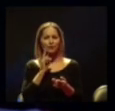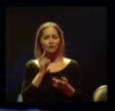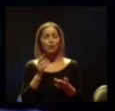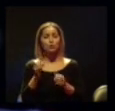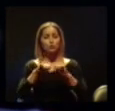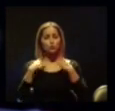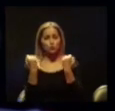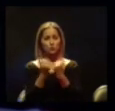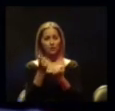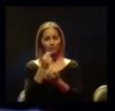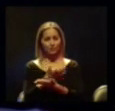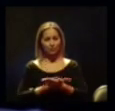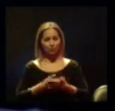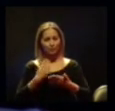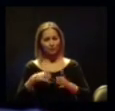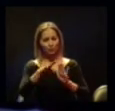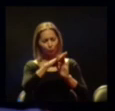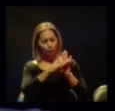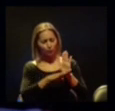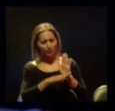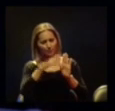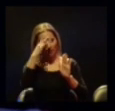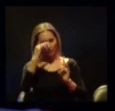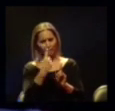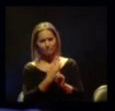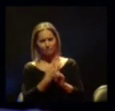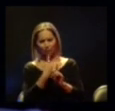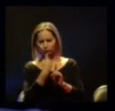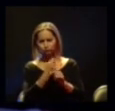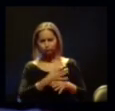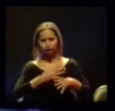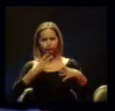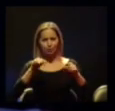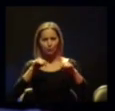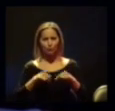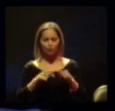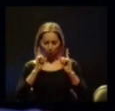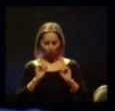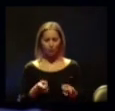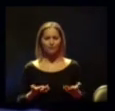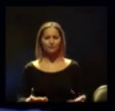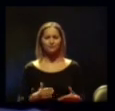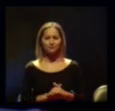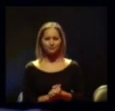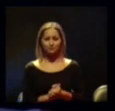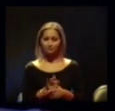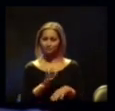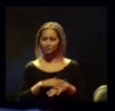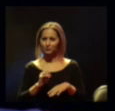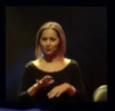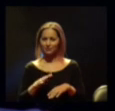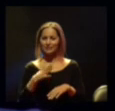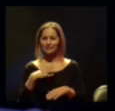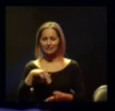de ter aqui um programa de iniciativas com a magnitude do que hoje inauguramos. E por isso quiseram